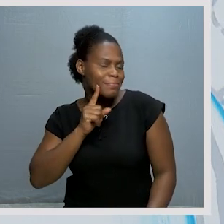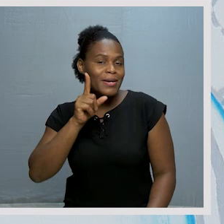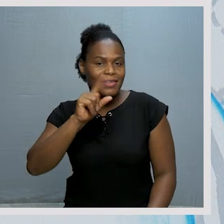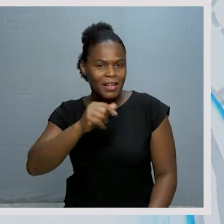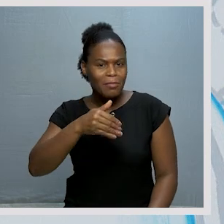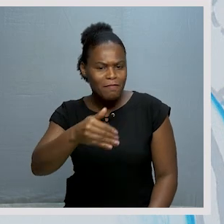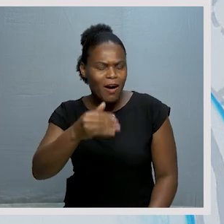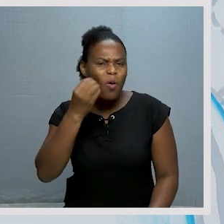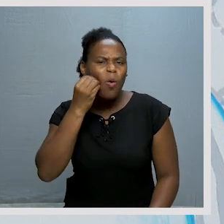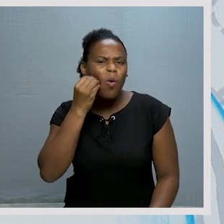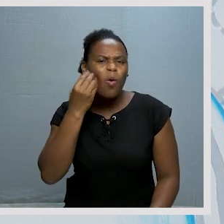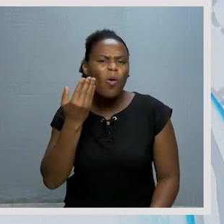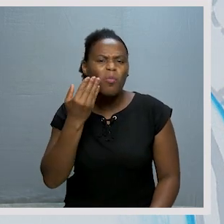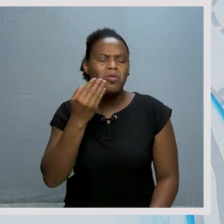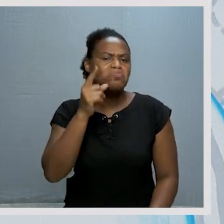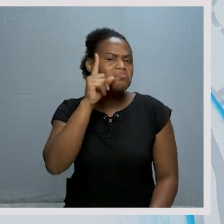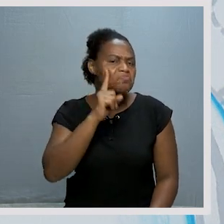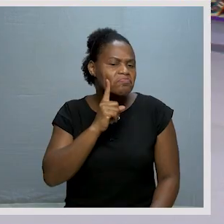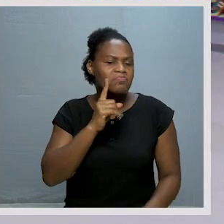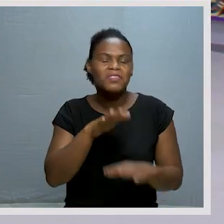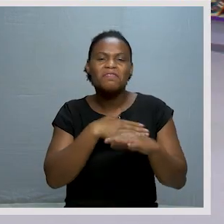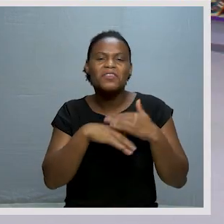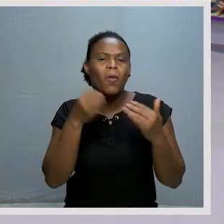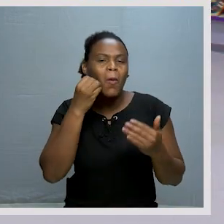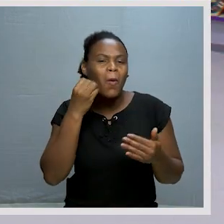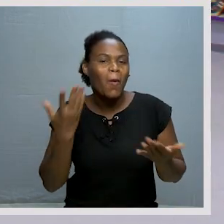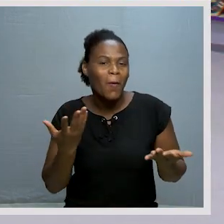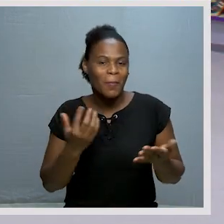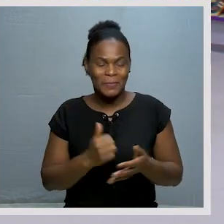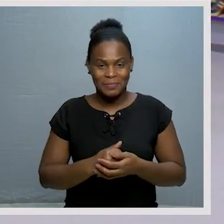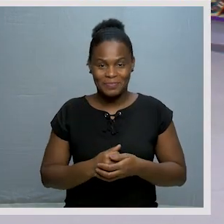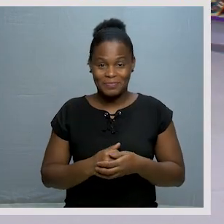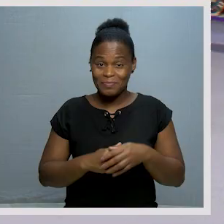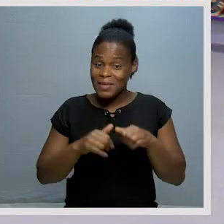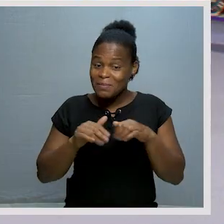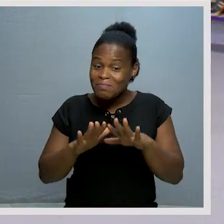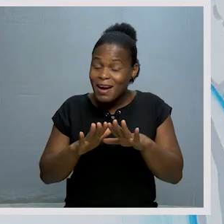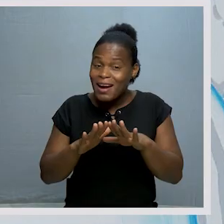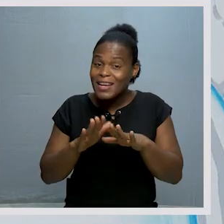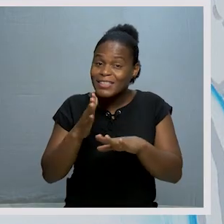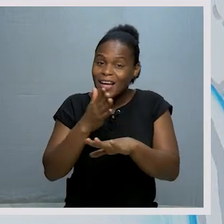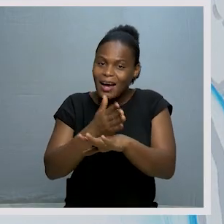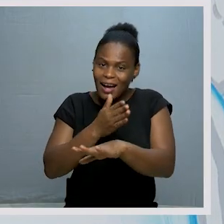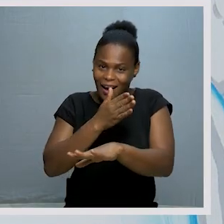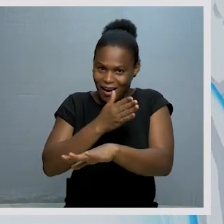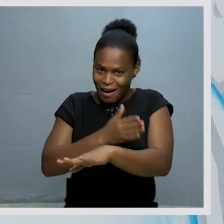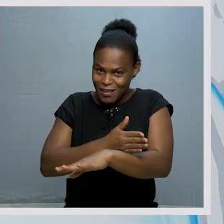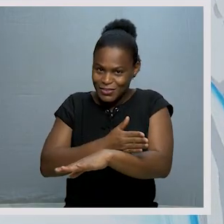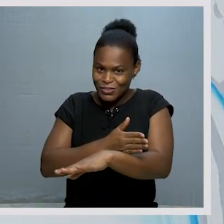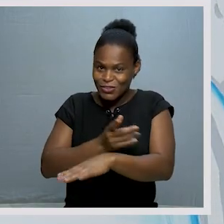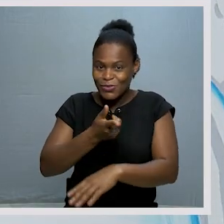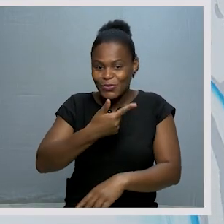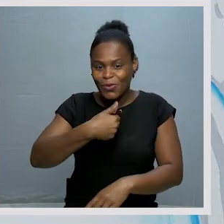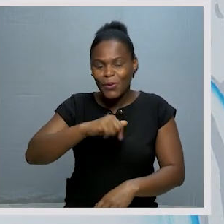vamos ver a formação do feminino. Mas antes de iniciarmos